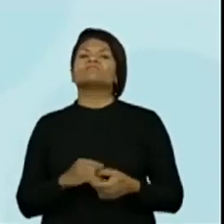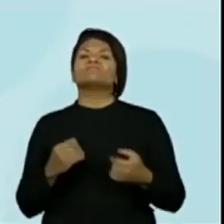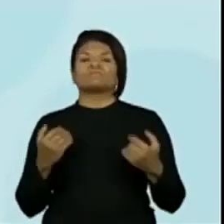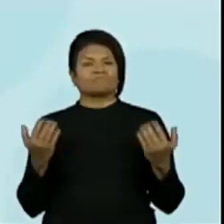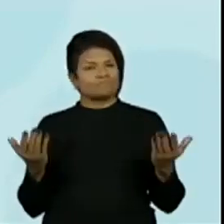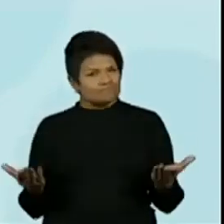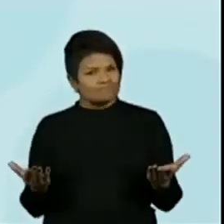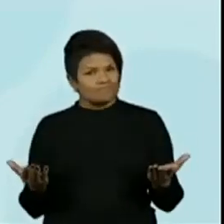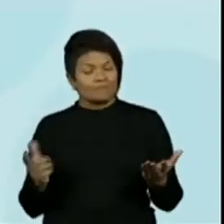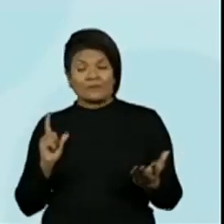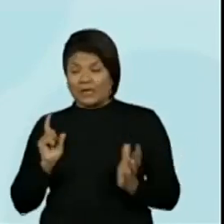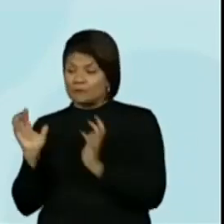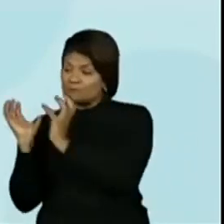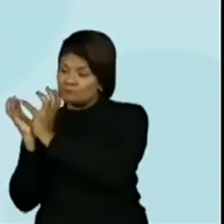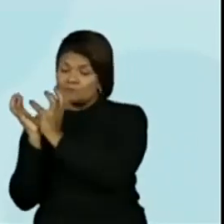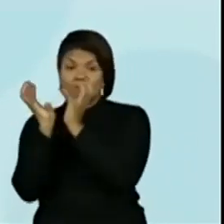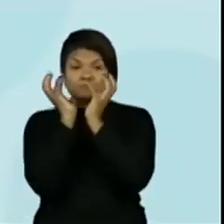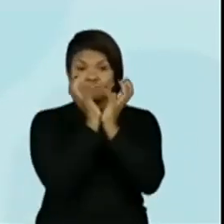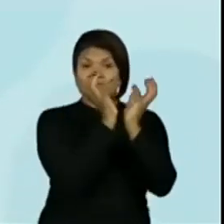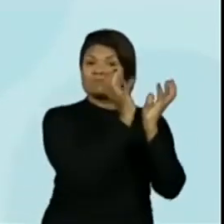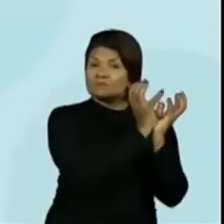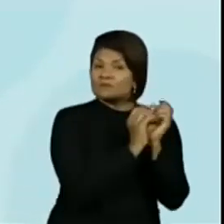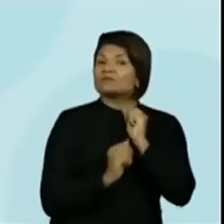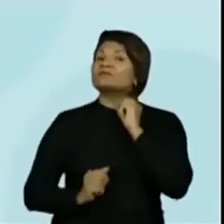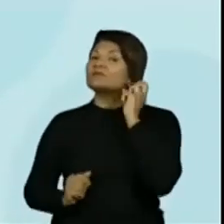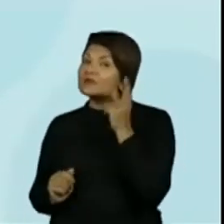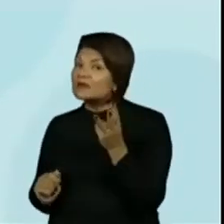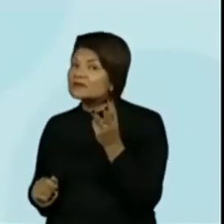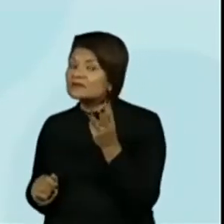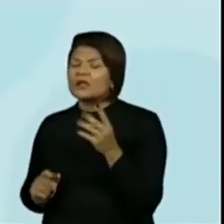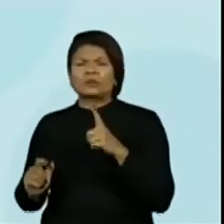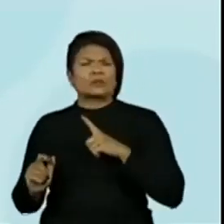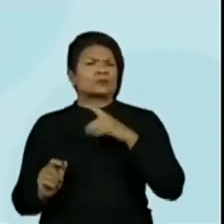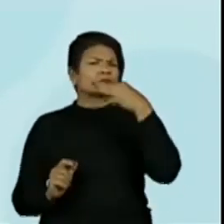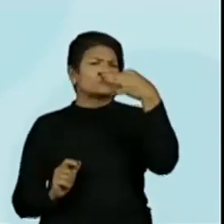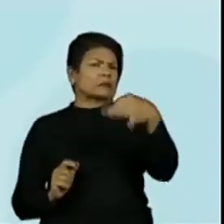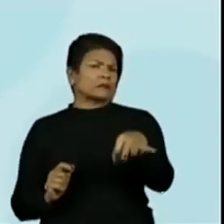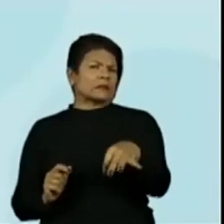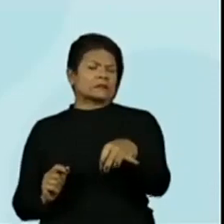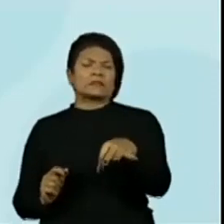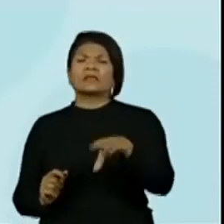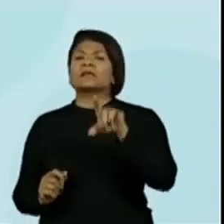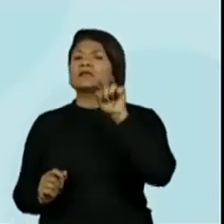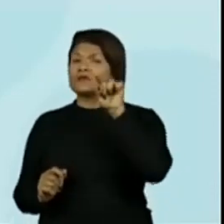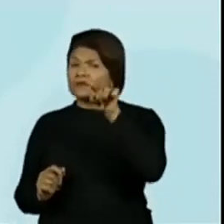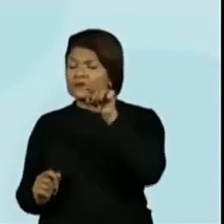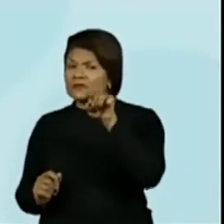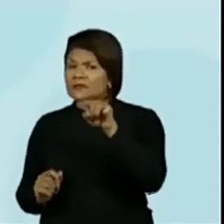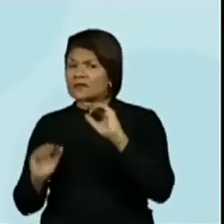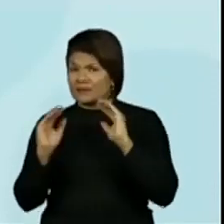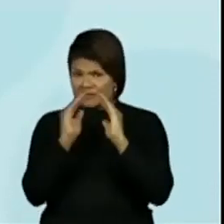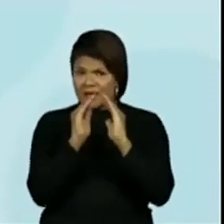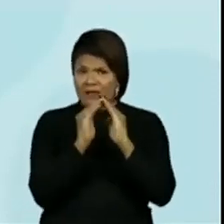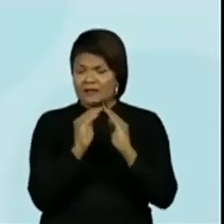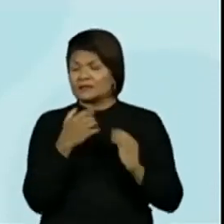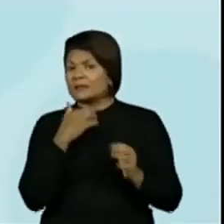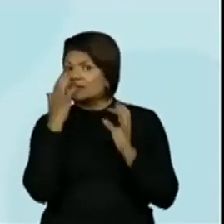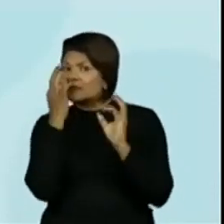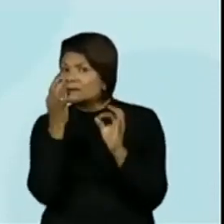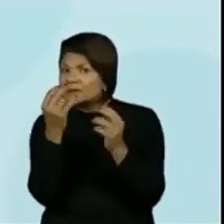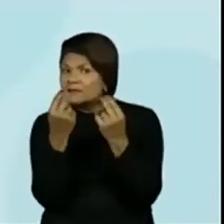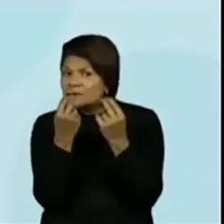classes. Tenho certeza que você aí de casa, né, ficou muito atento e percebeu que